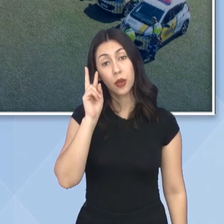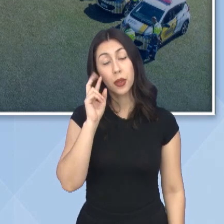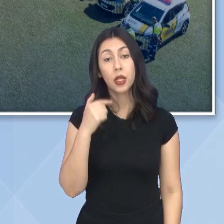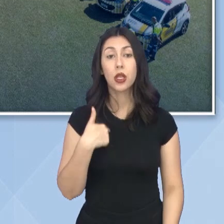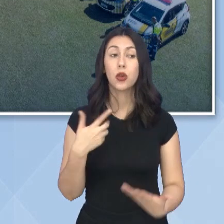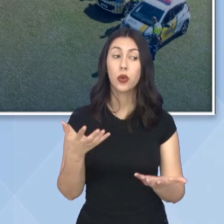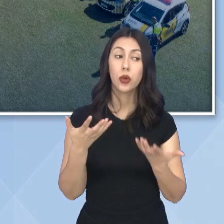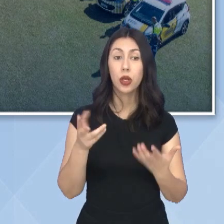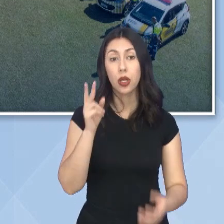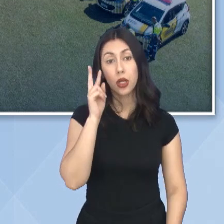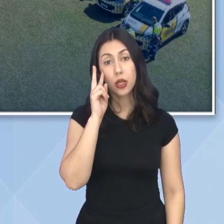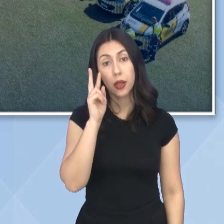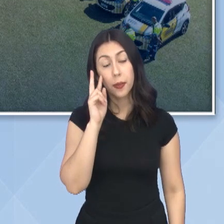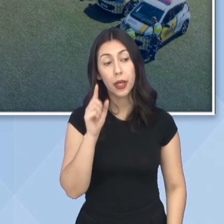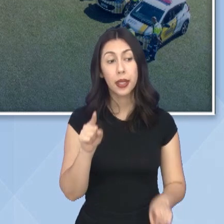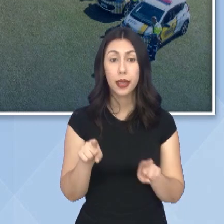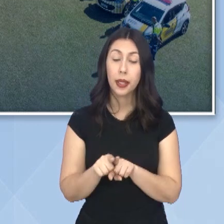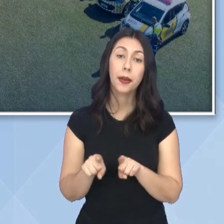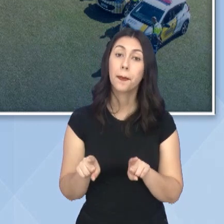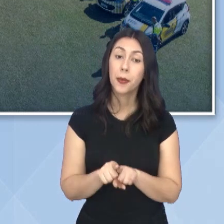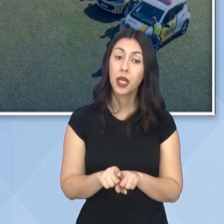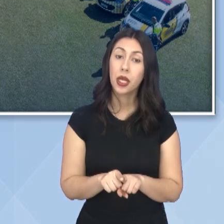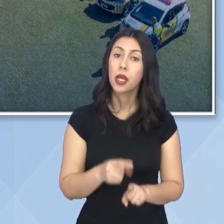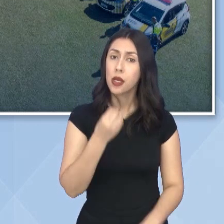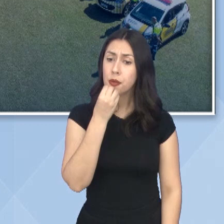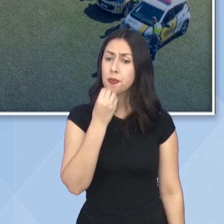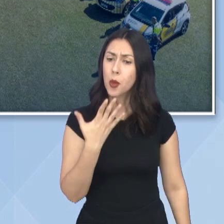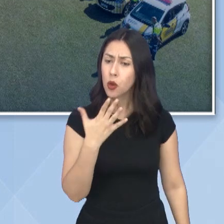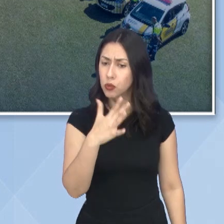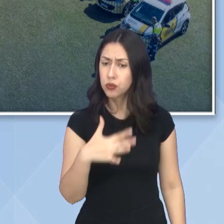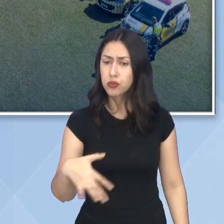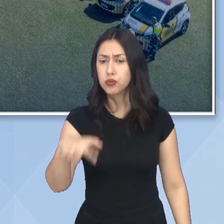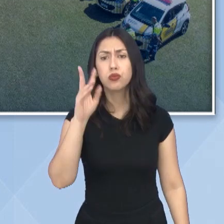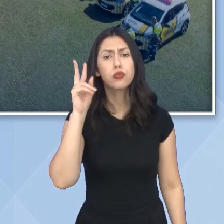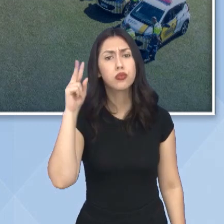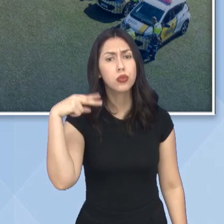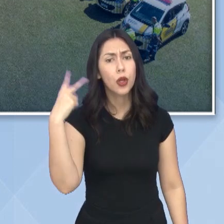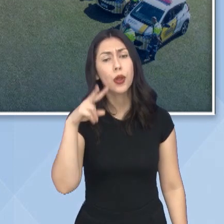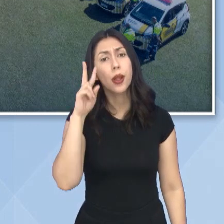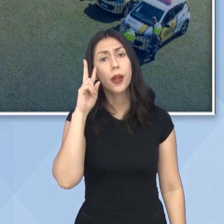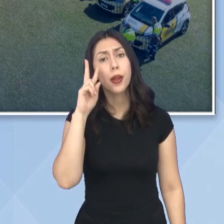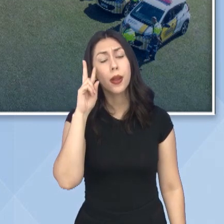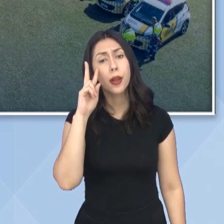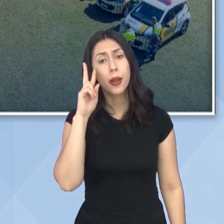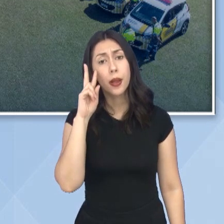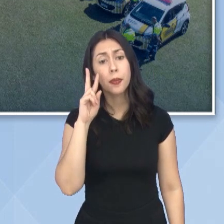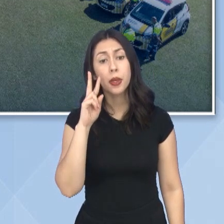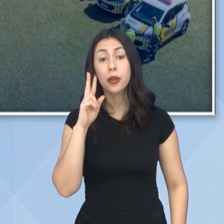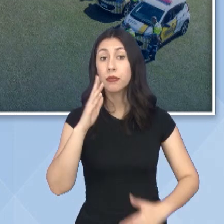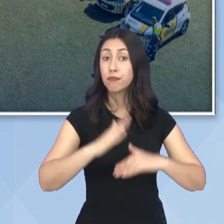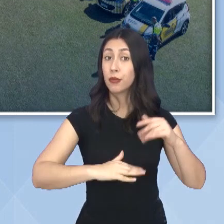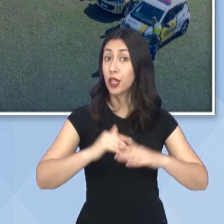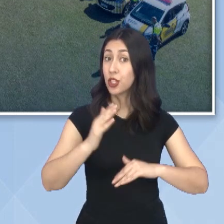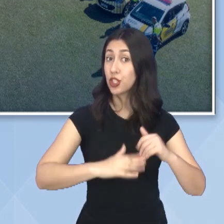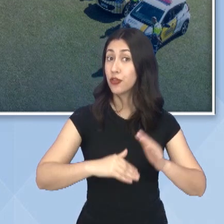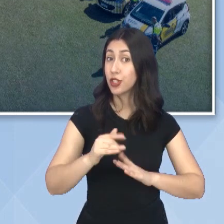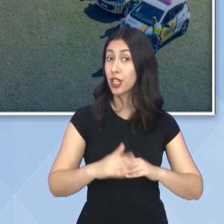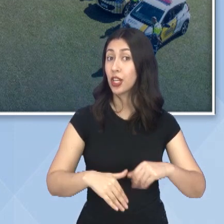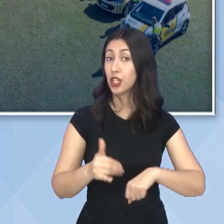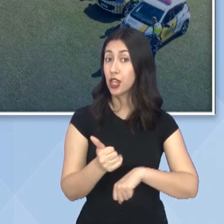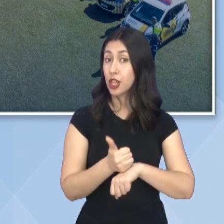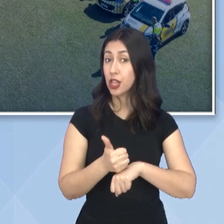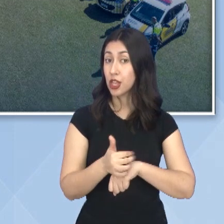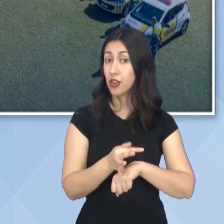de lembrar lá no dia, senhor presidente, e é bom que os vereadores também lembrem, a atividade delegada que foi votada